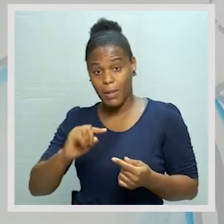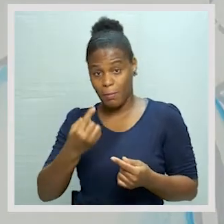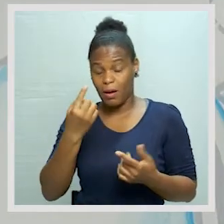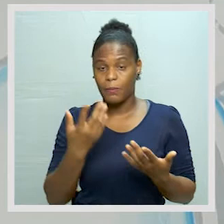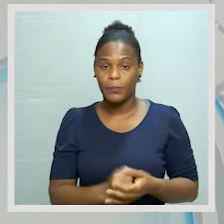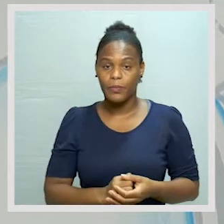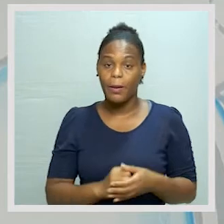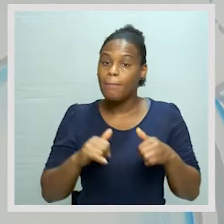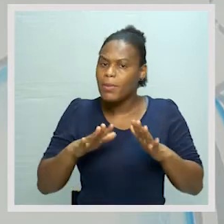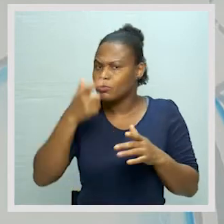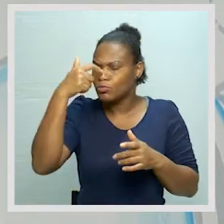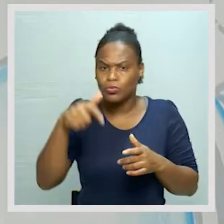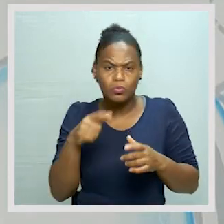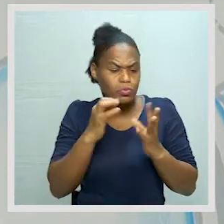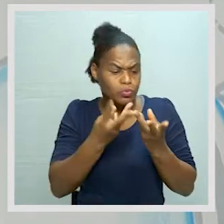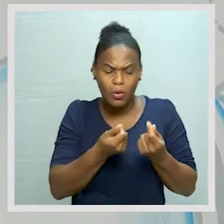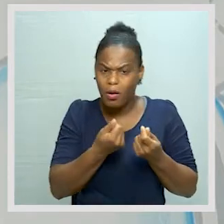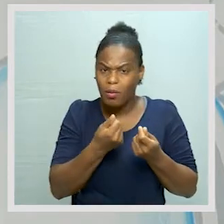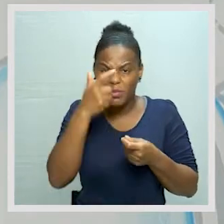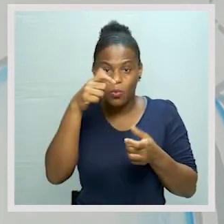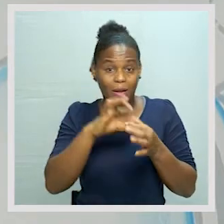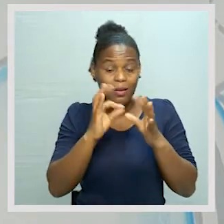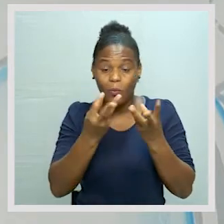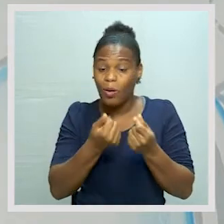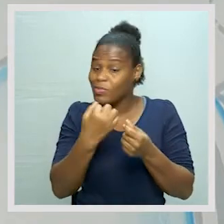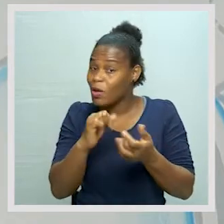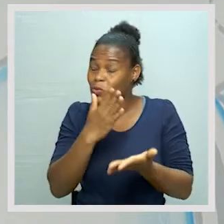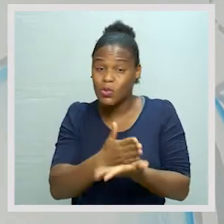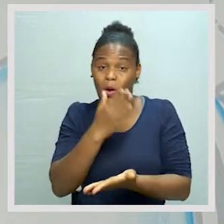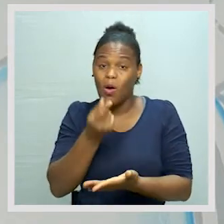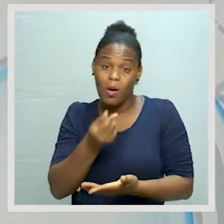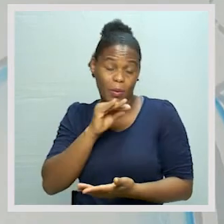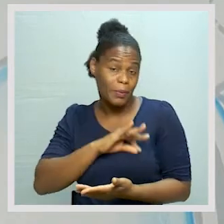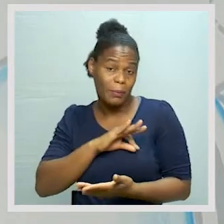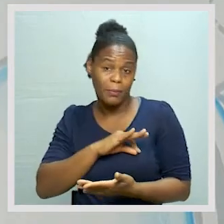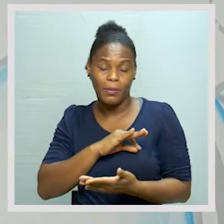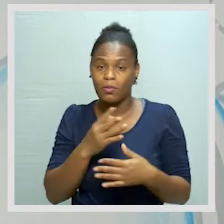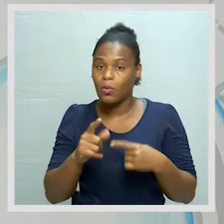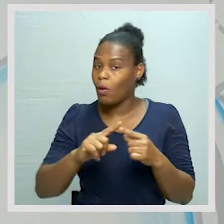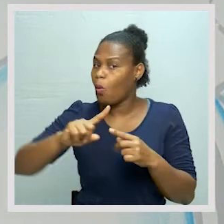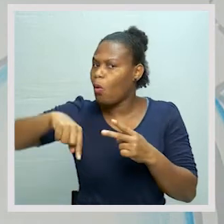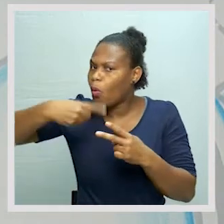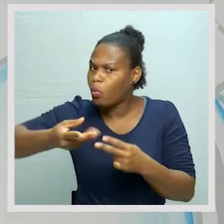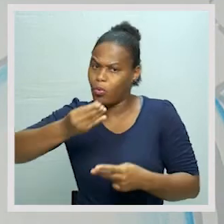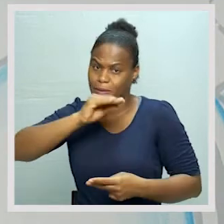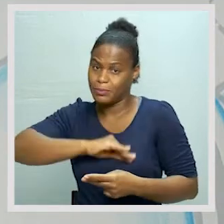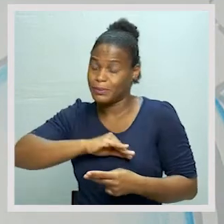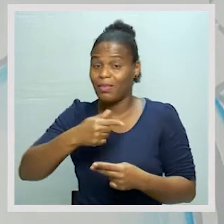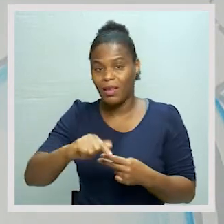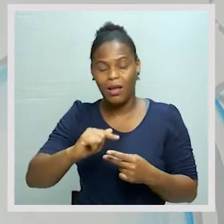agente econômico não dispõe apenas dos rendimentos primários. Pode ter outros rendimentos